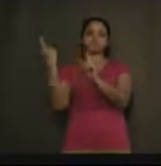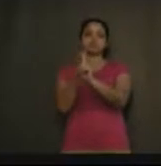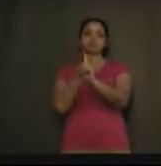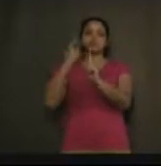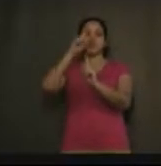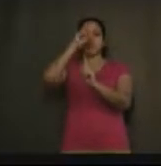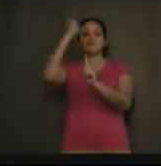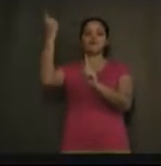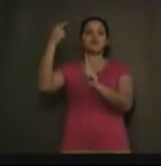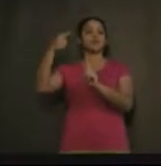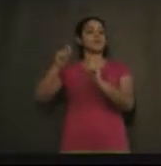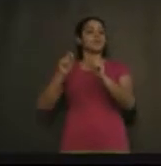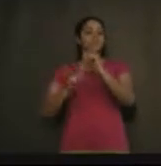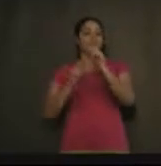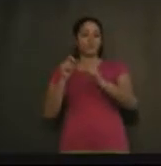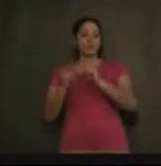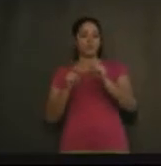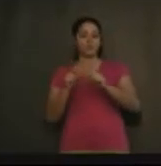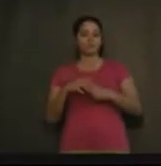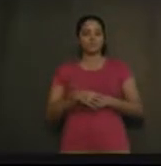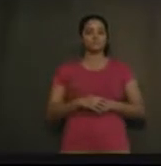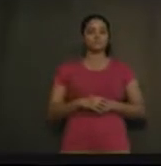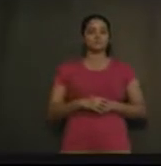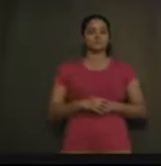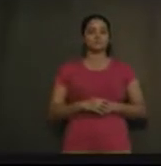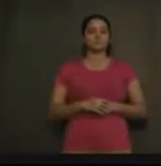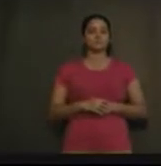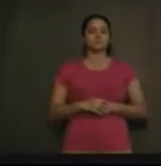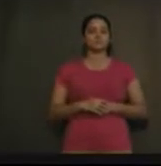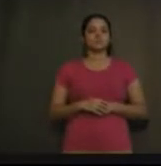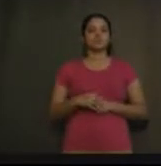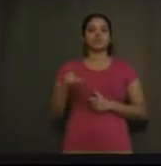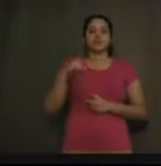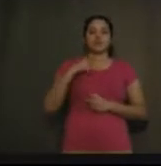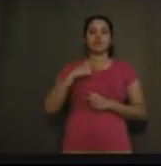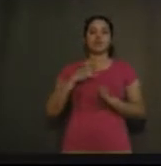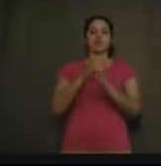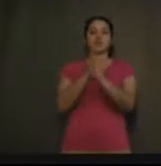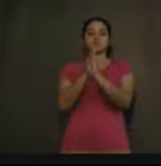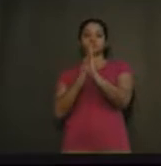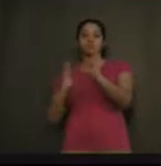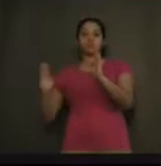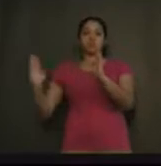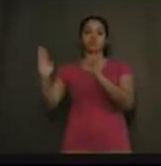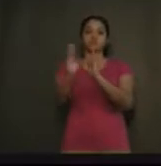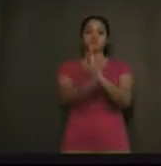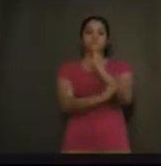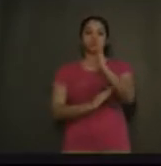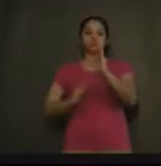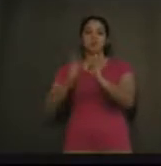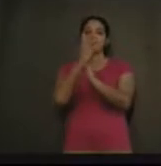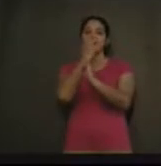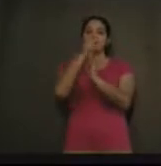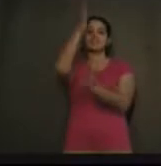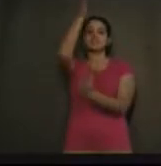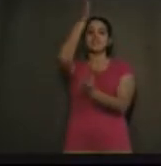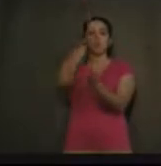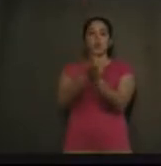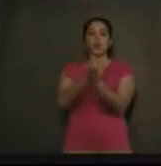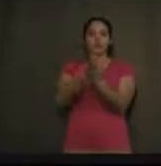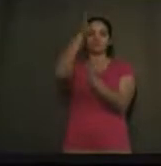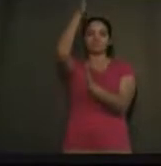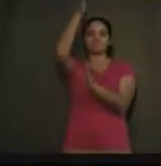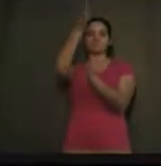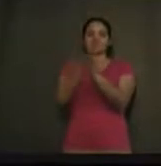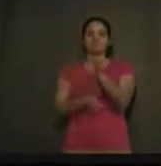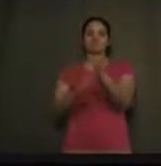soluções vivendo no mundo de dimensão 3, a gente corta esse mundo de dimensão 3 por uma superfície bidimensional e analisa